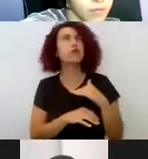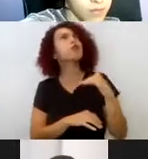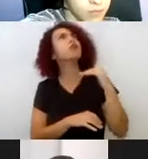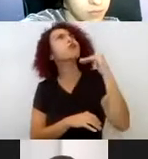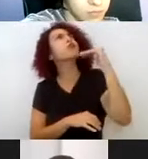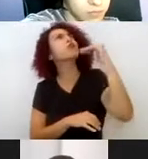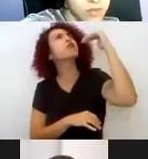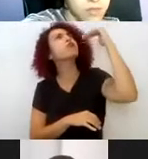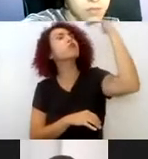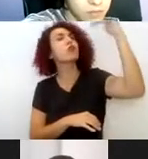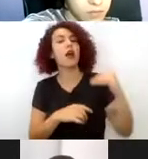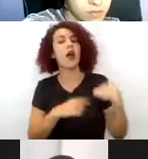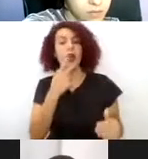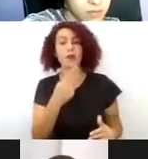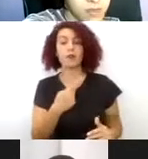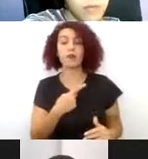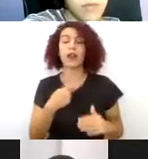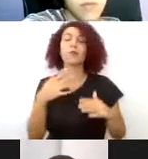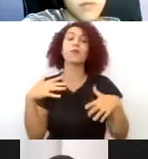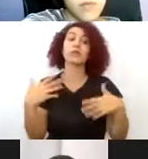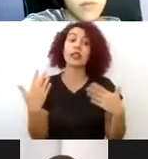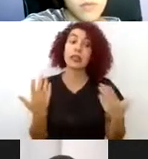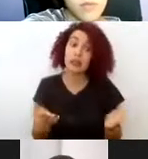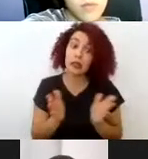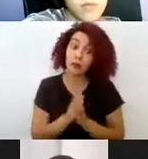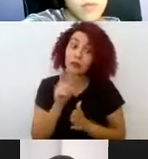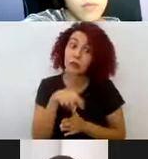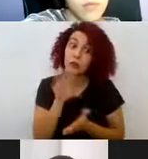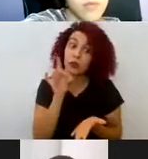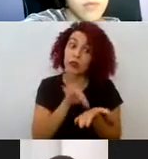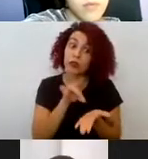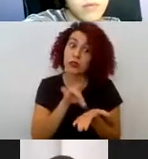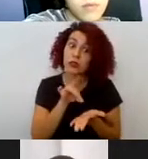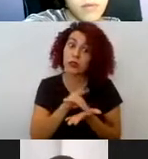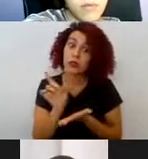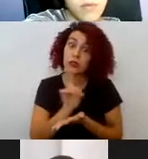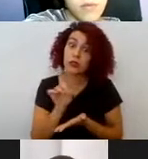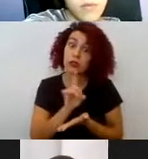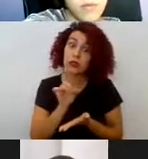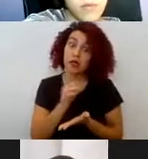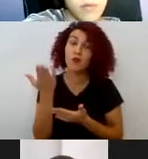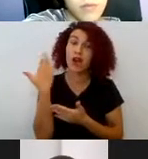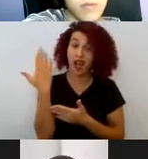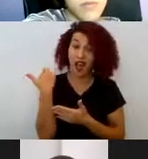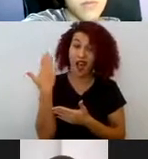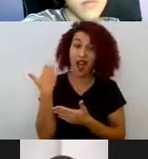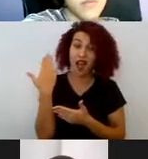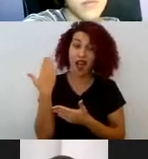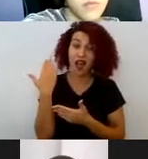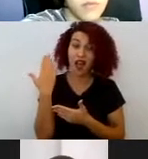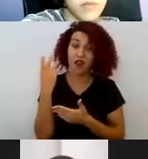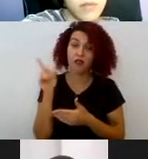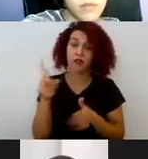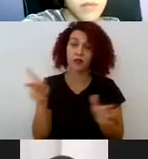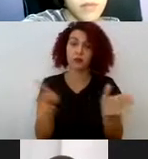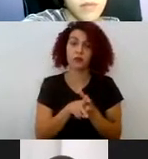e aí o guia vem me fala então aqui não é original aqui é replantado porque antes isso tudo aqui fazer a parte da